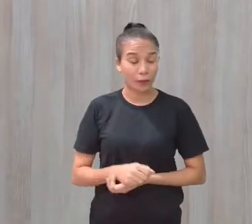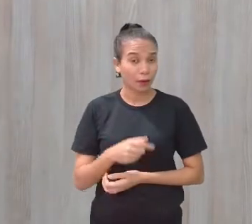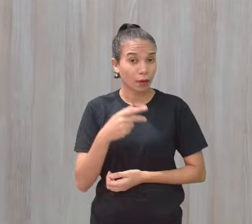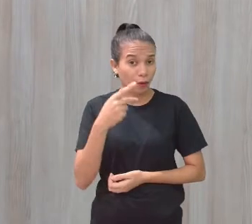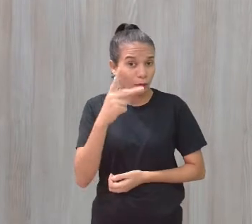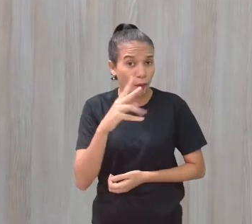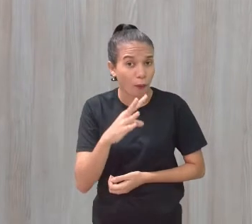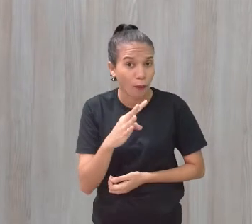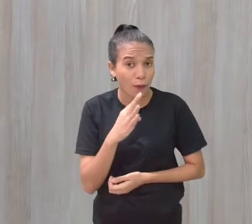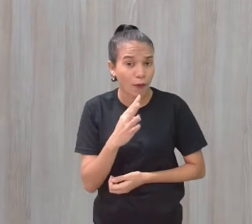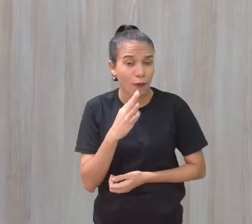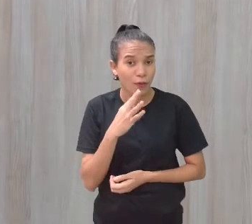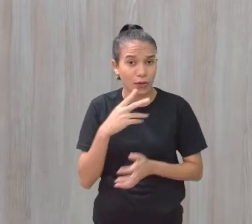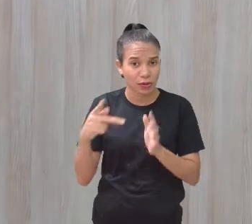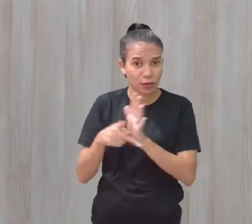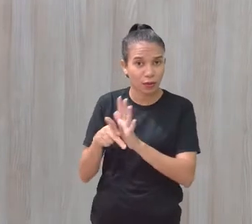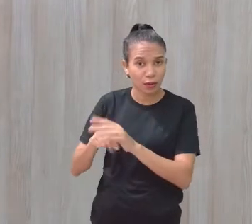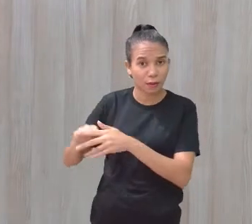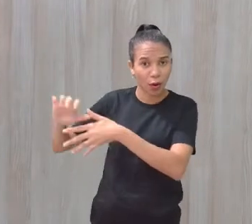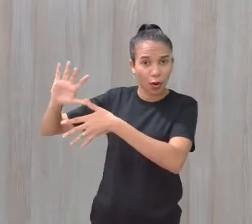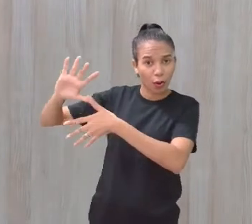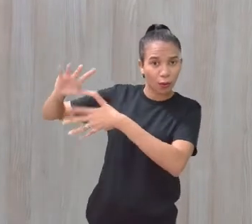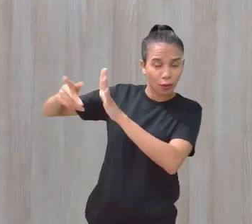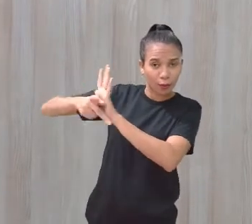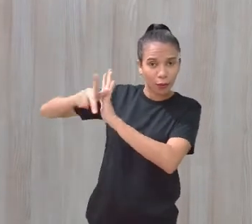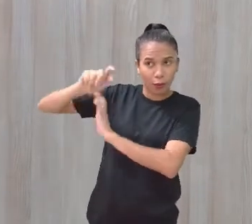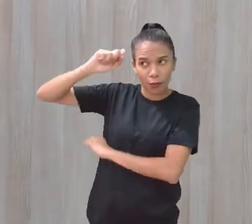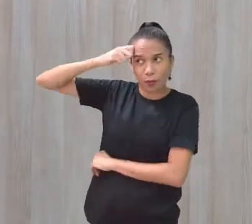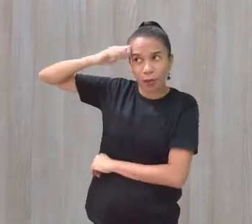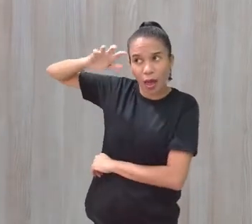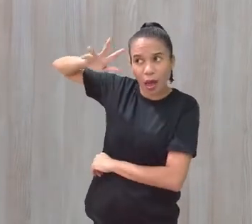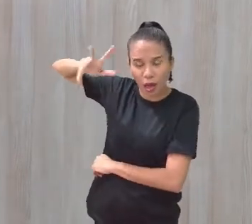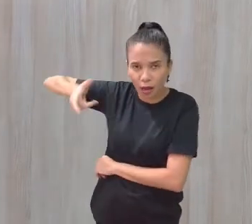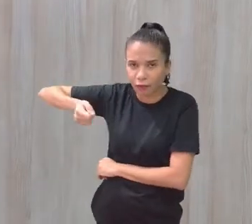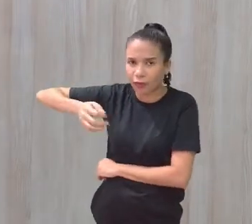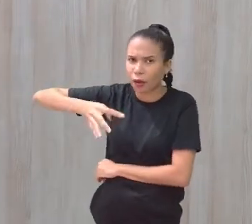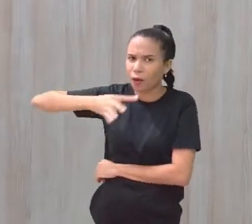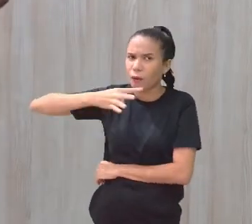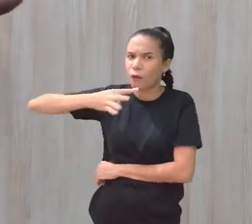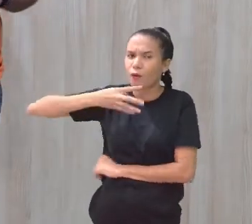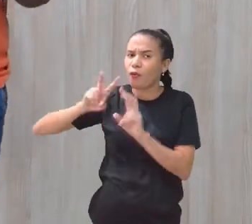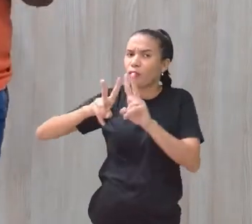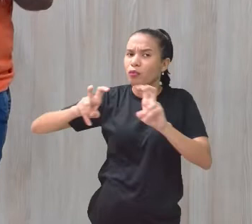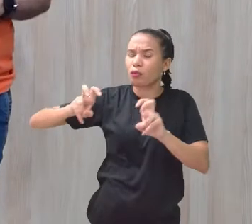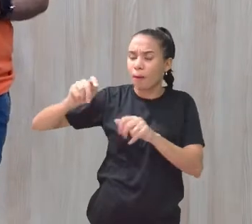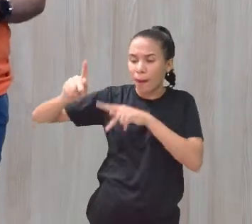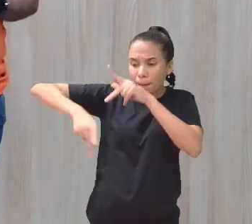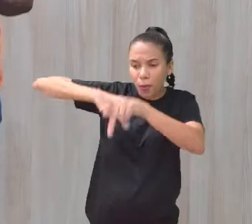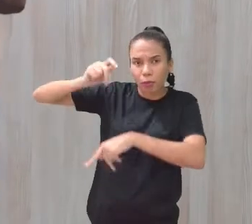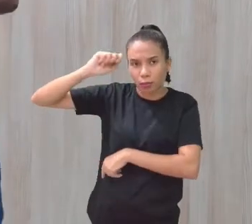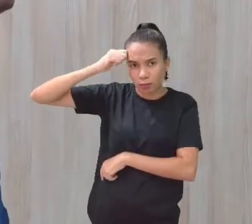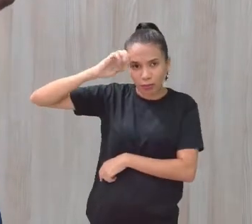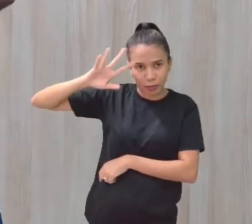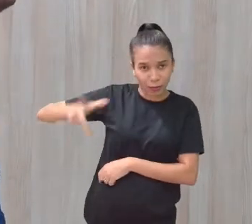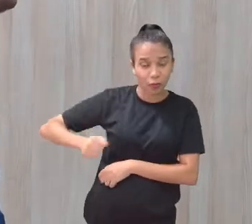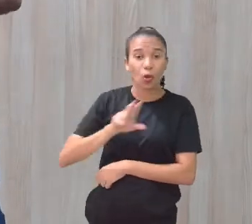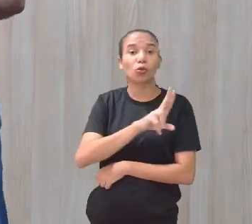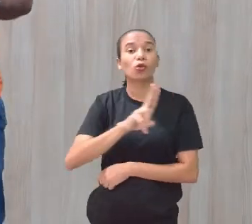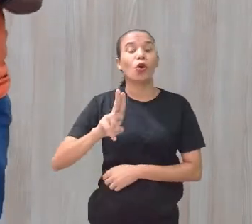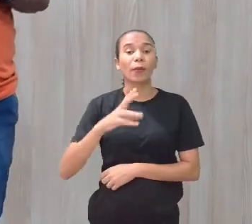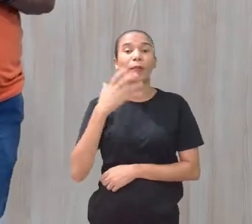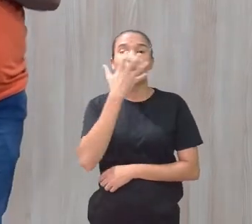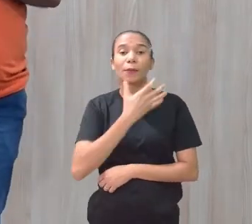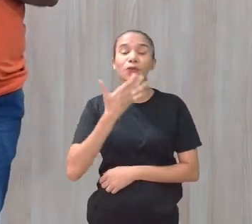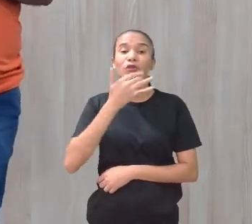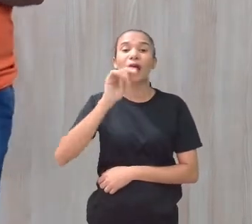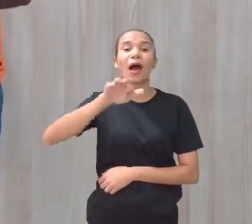vocês sabem sobre o continente africano, né? Conhece alguma coisa sobre o povo africano? O nome dessa música é África, é de um grupo